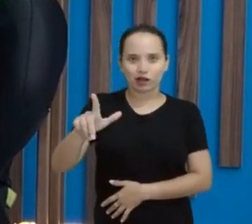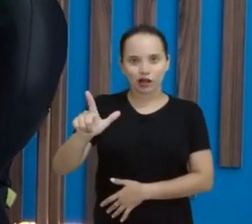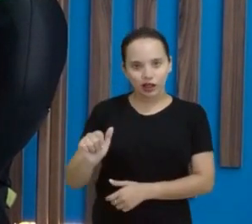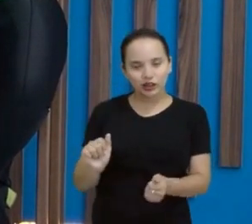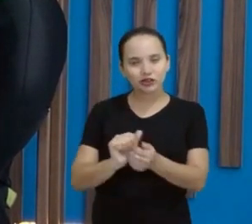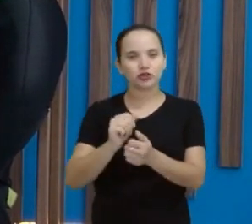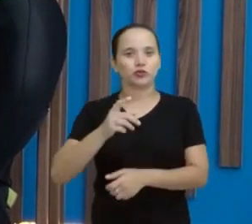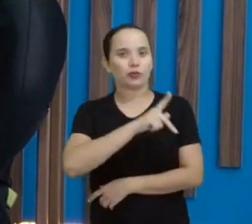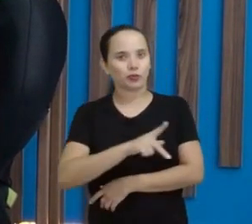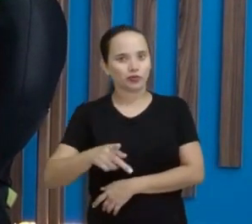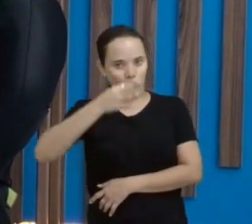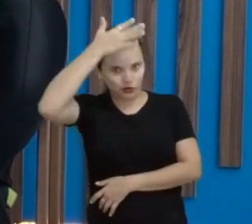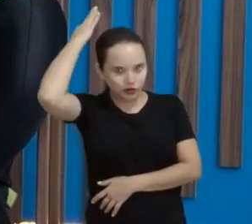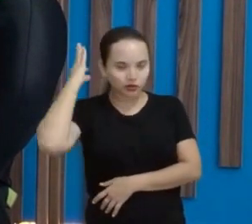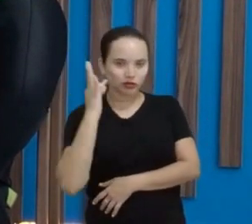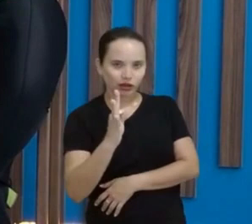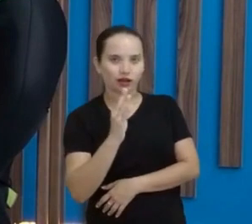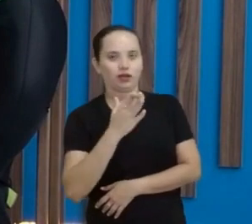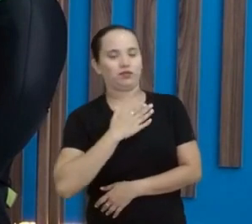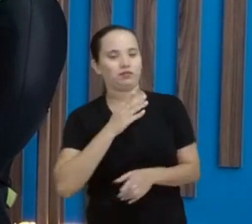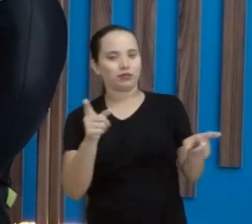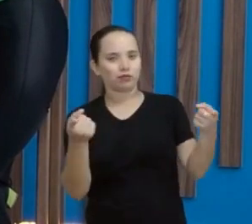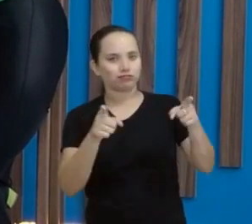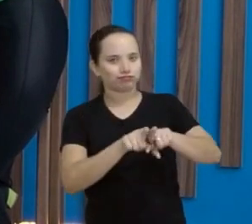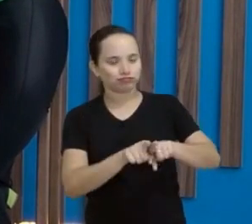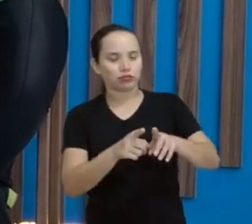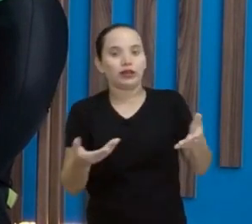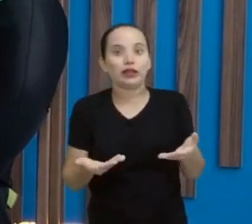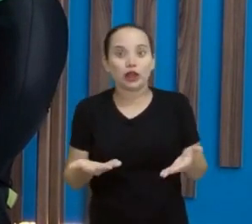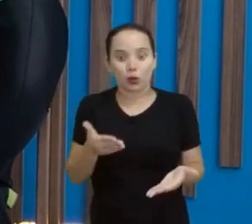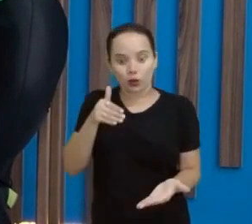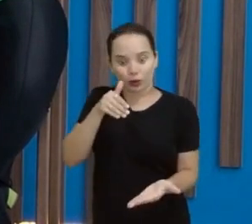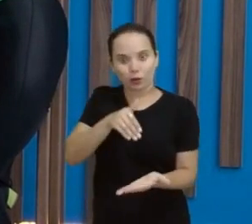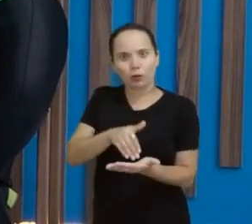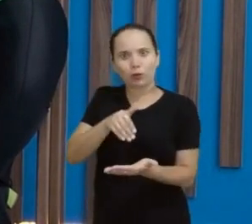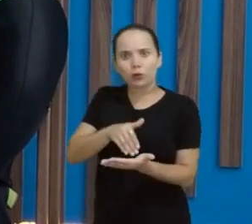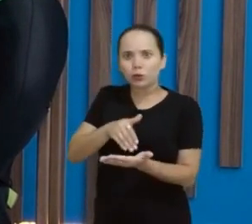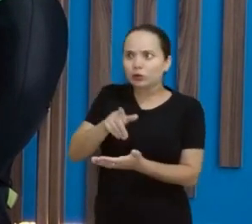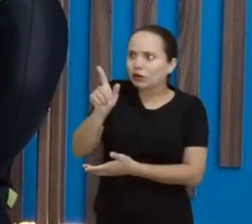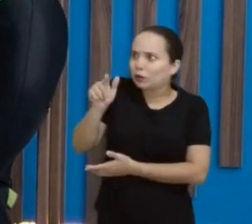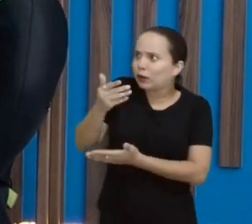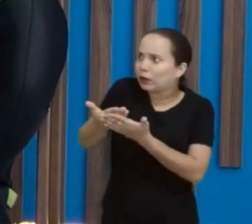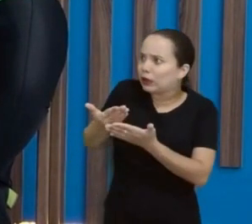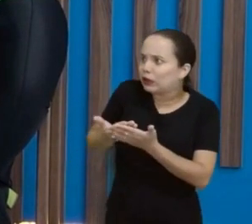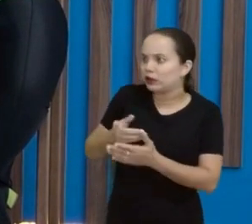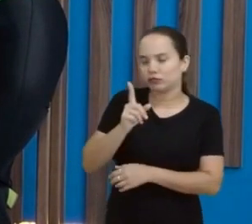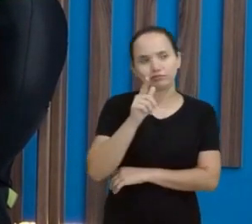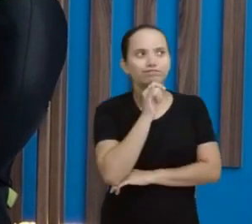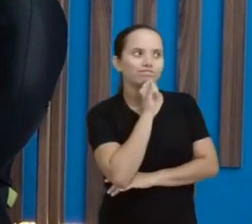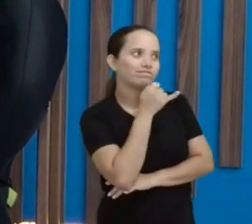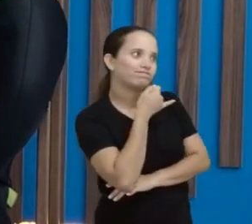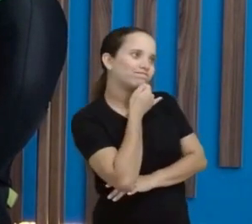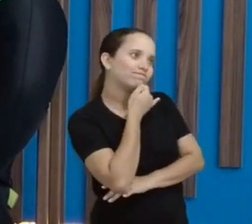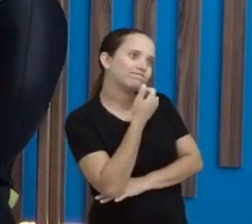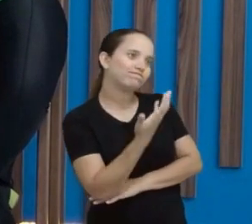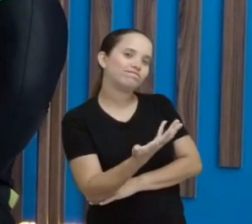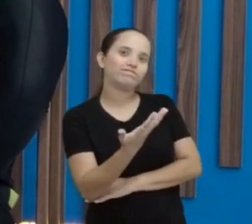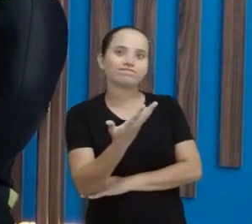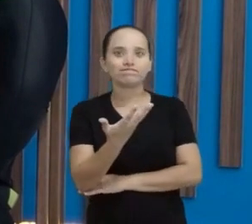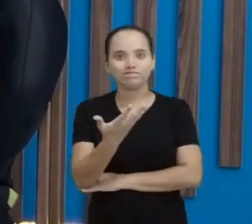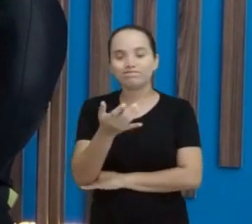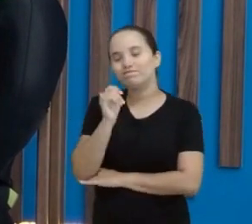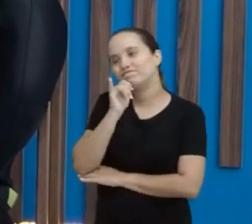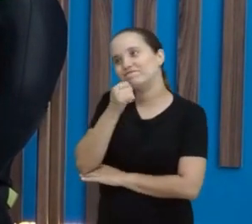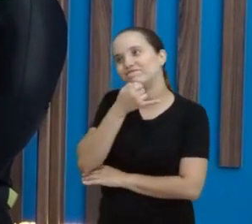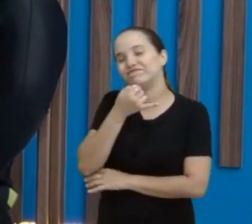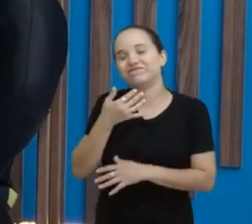Tiago, meu parceiro. E aí a gente vai para a última aula, Tiago. Infelizmente, não é, Carla? Infelizmente. E a